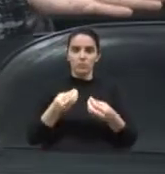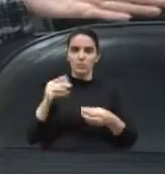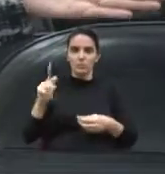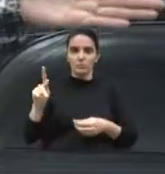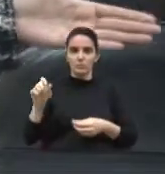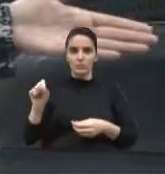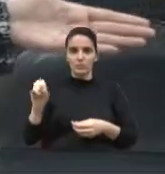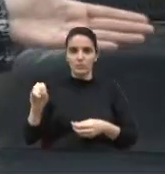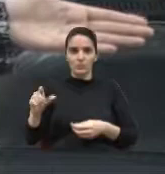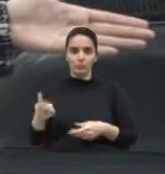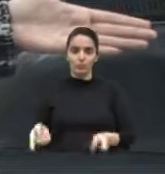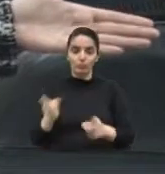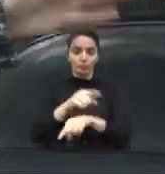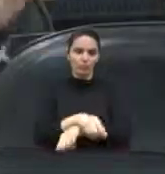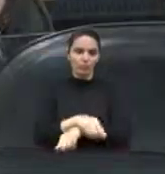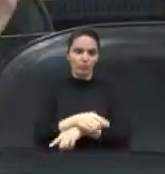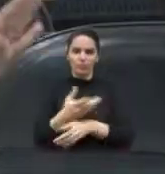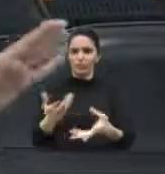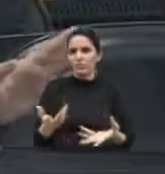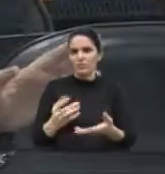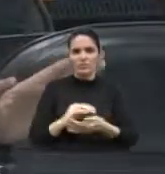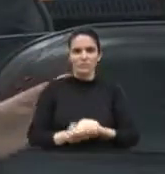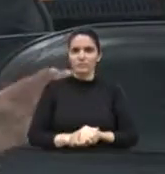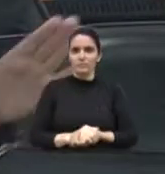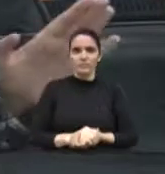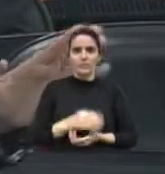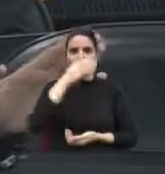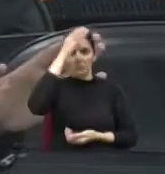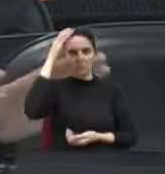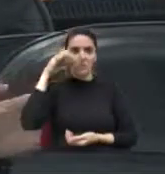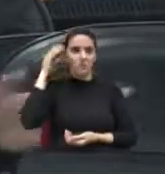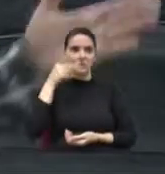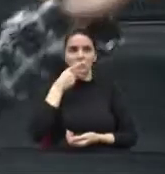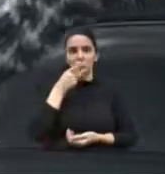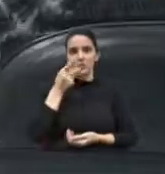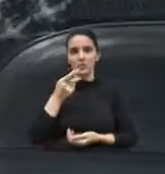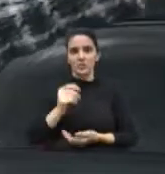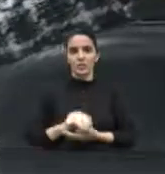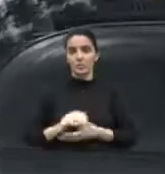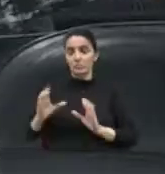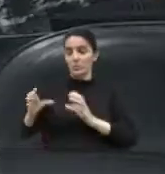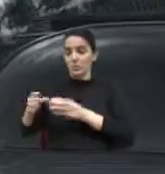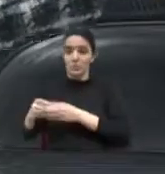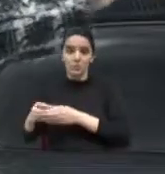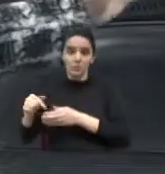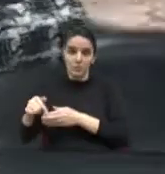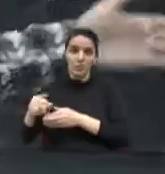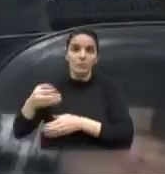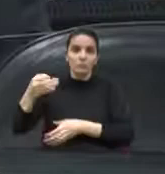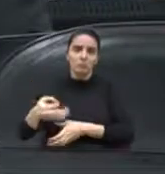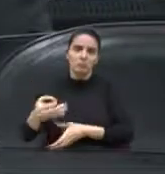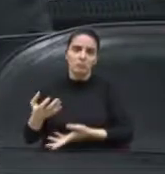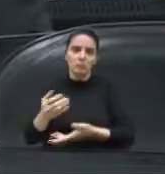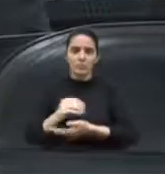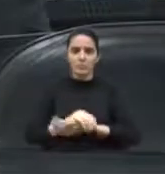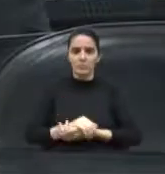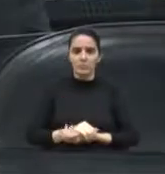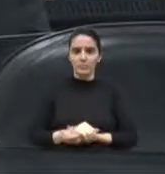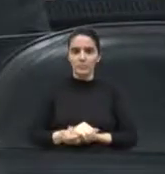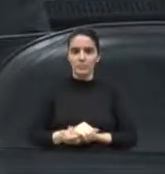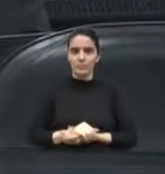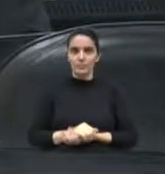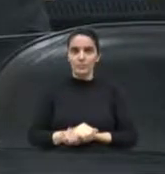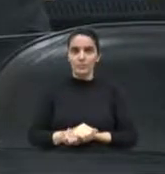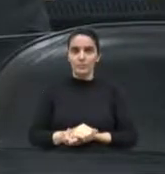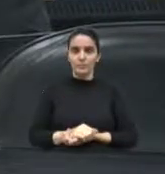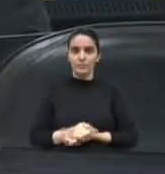uma discussão nesse sentido. Então não posso falar que nada agregam. É um partido legitimamente posto. Mas